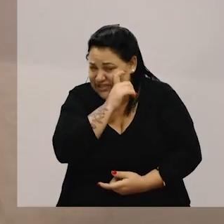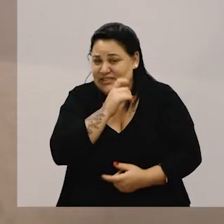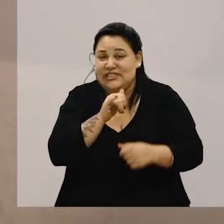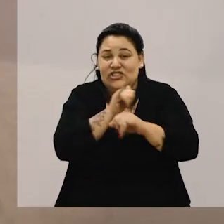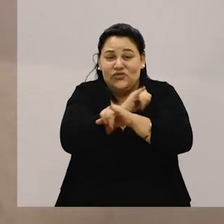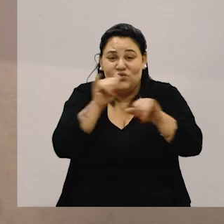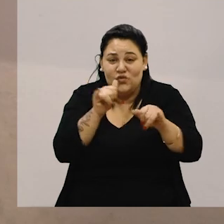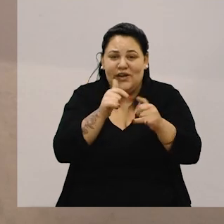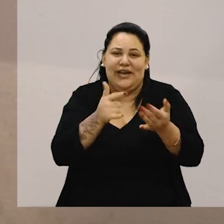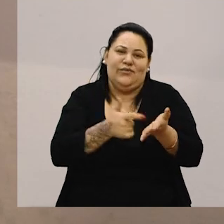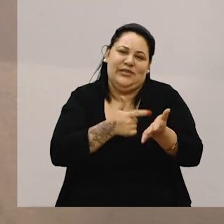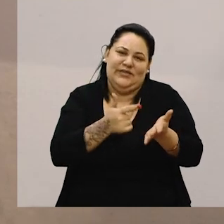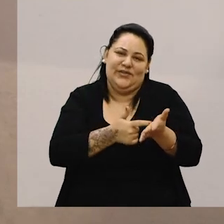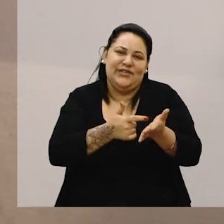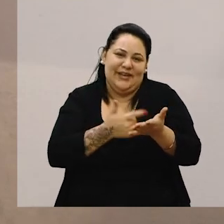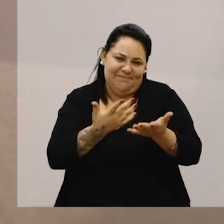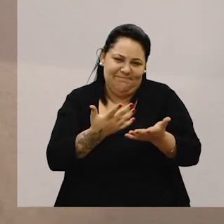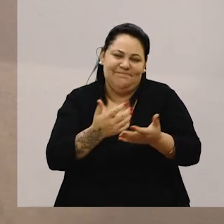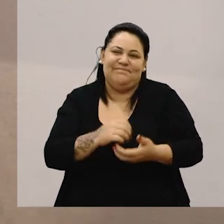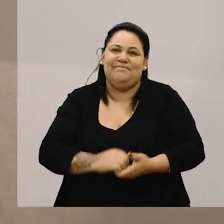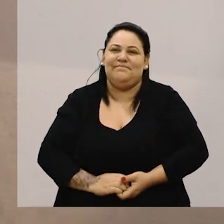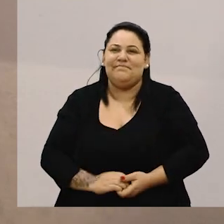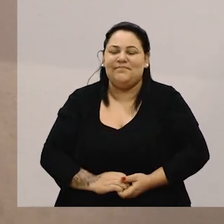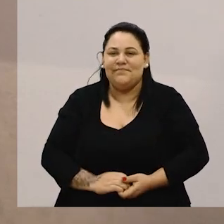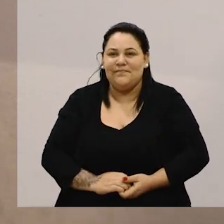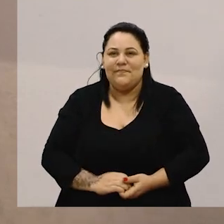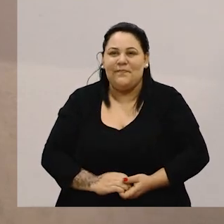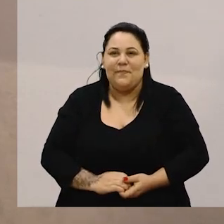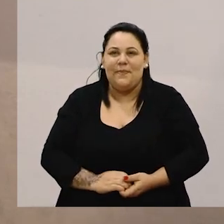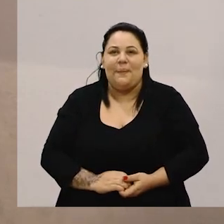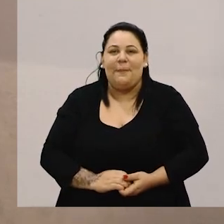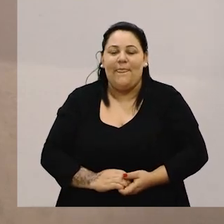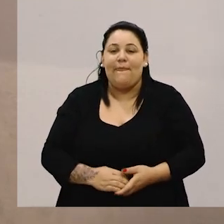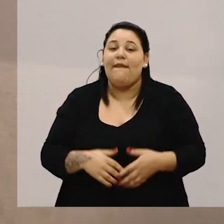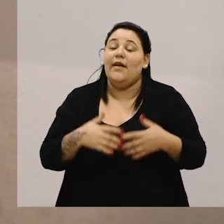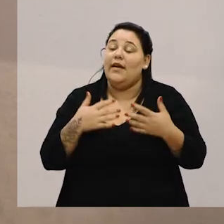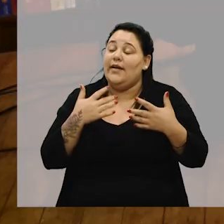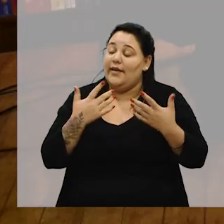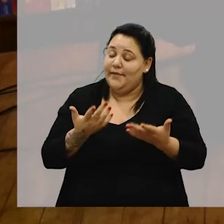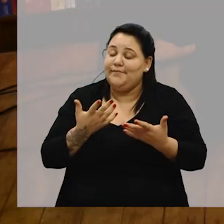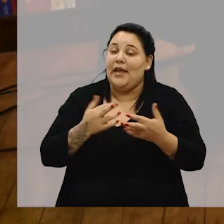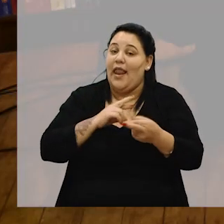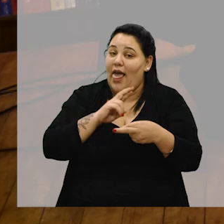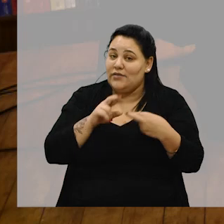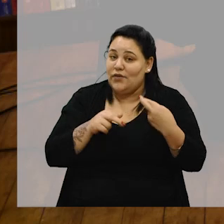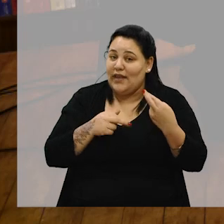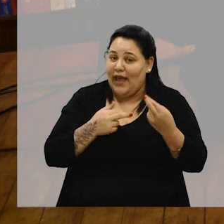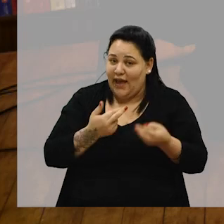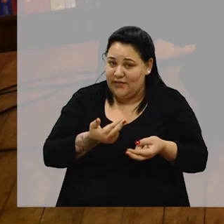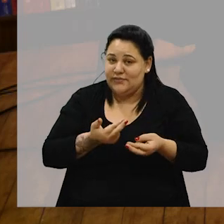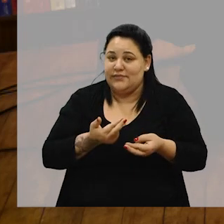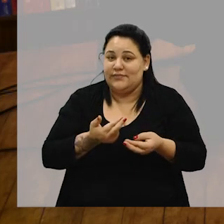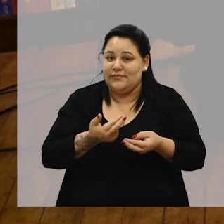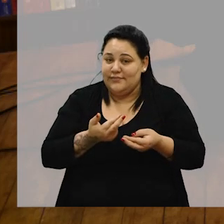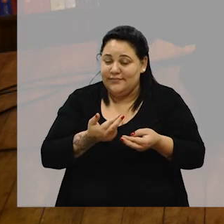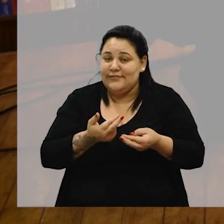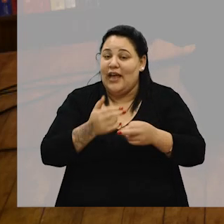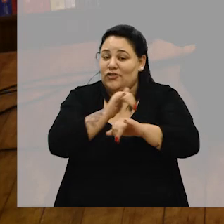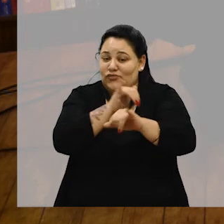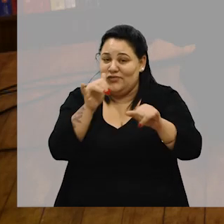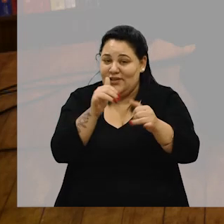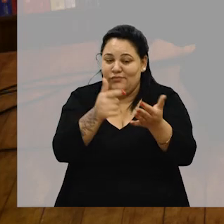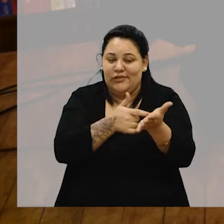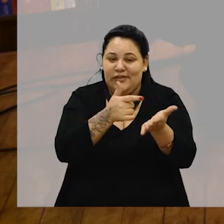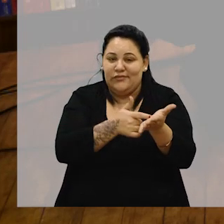dificuldades que é divulgar o que se fez, né? Em relação à divulgação, sempre que a gente lança um livro é